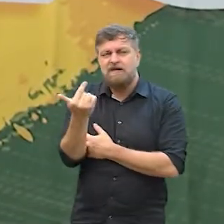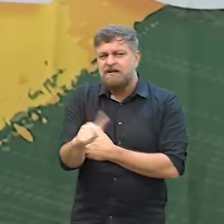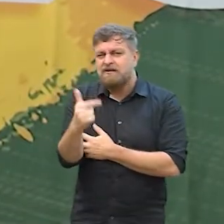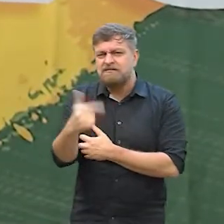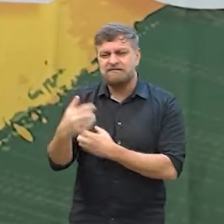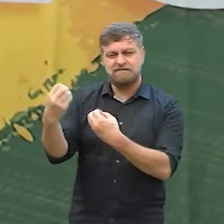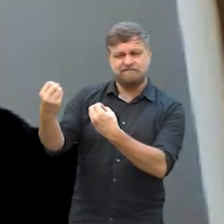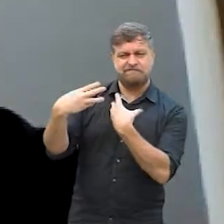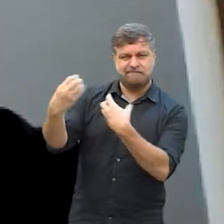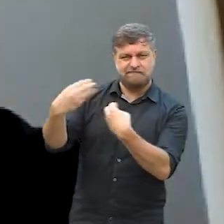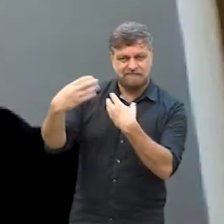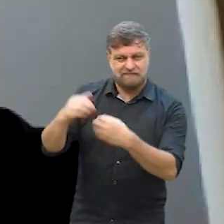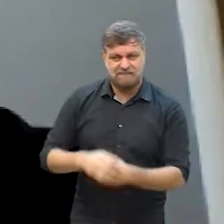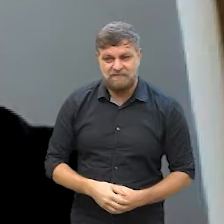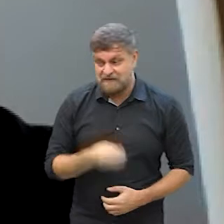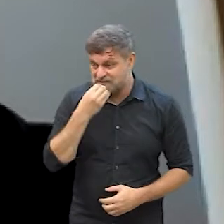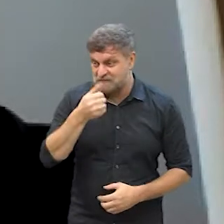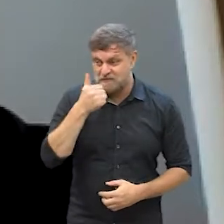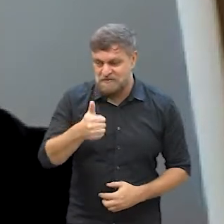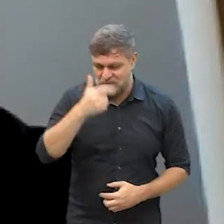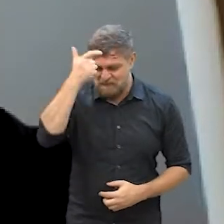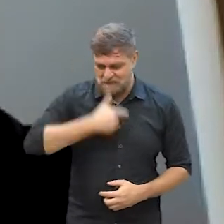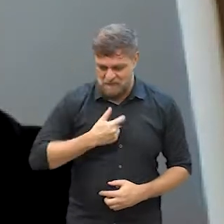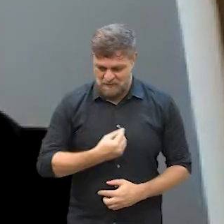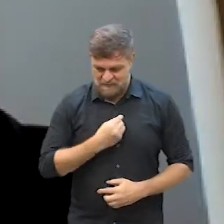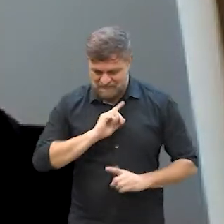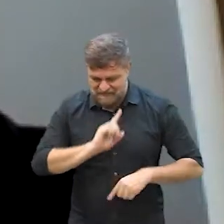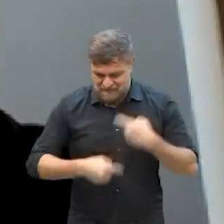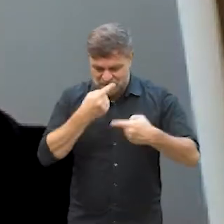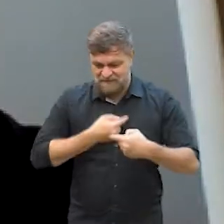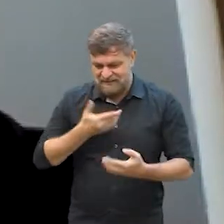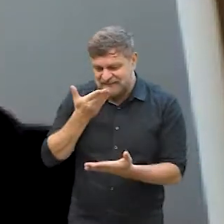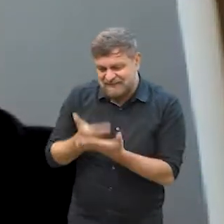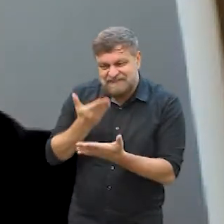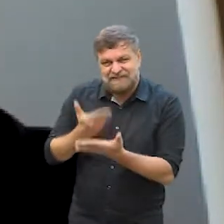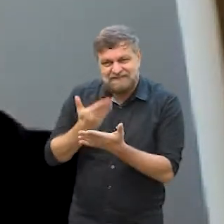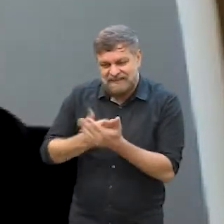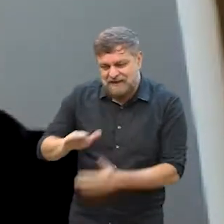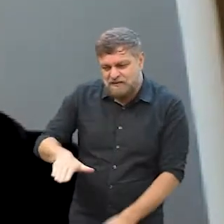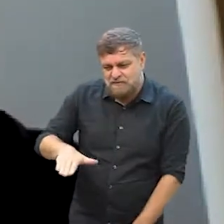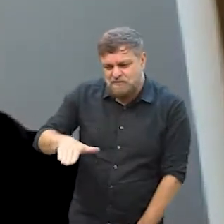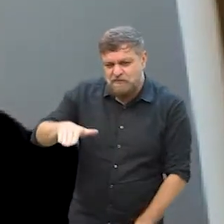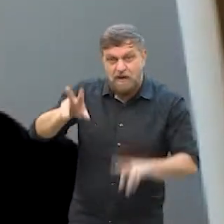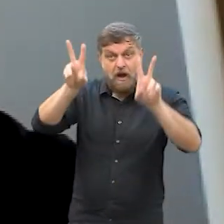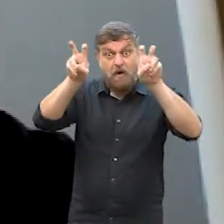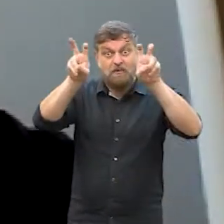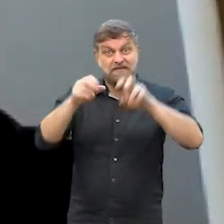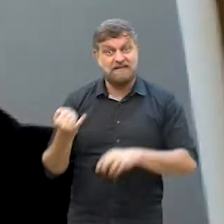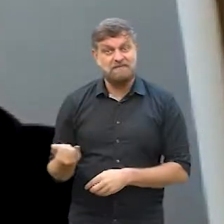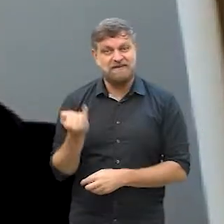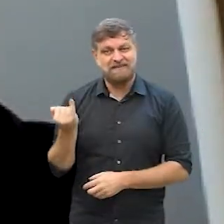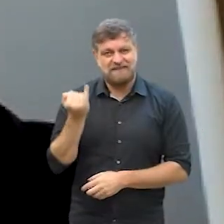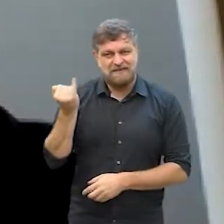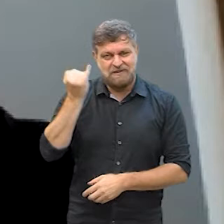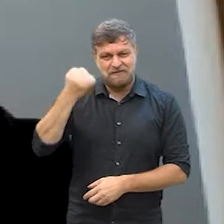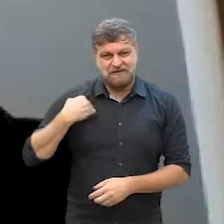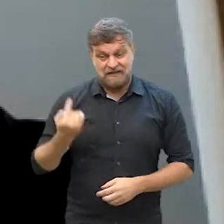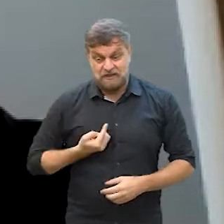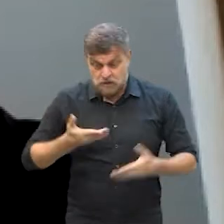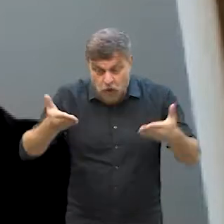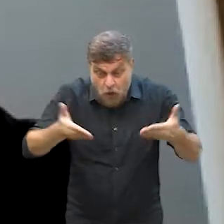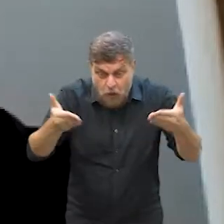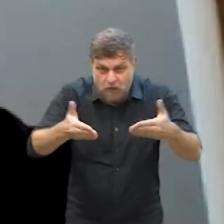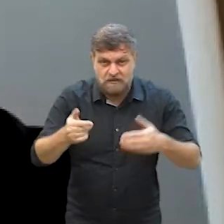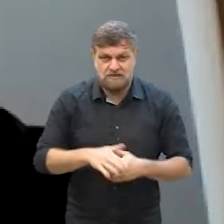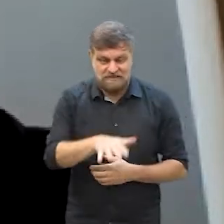Porque acho que teria sido demais poder começar a estudar tão cedo assim, né? Um assunto que é tão importante, a gente vê